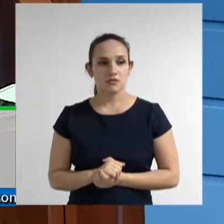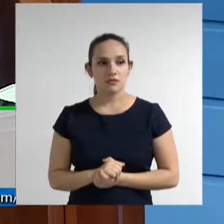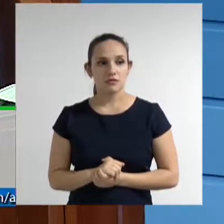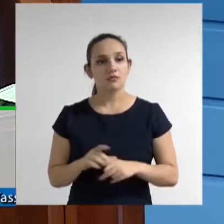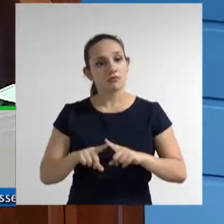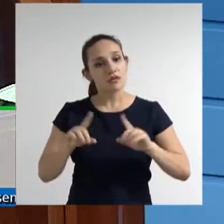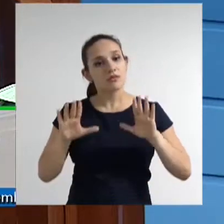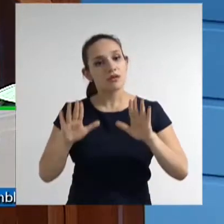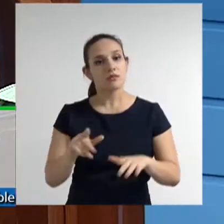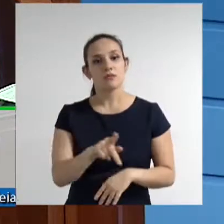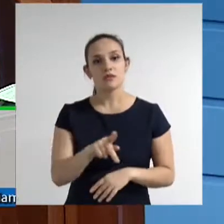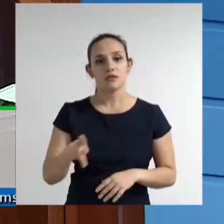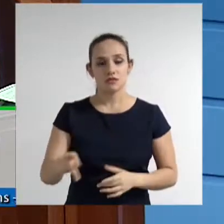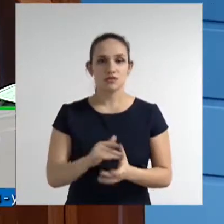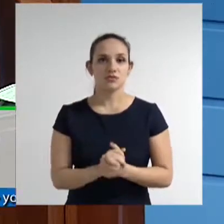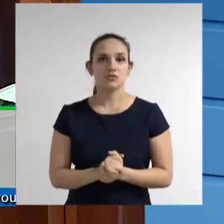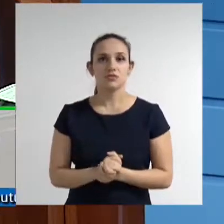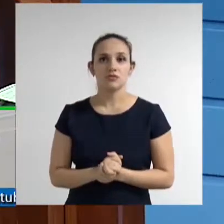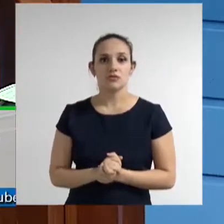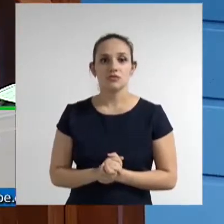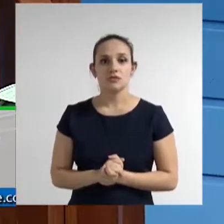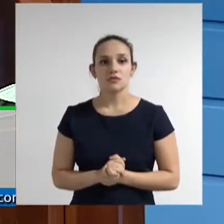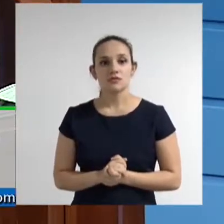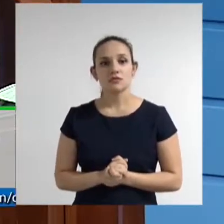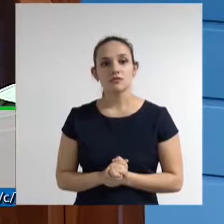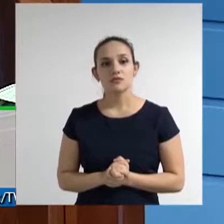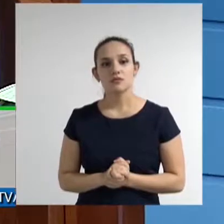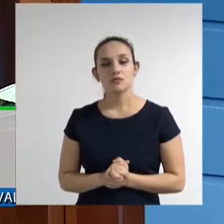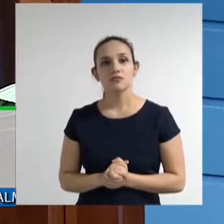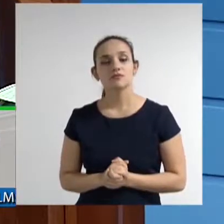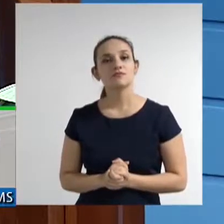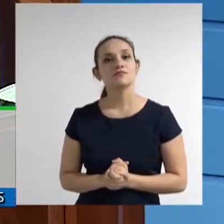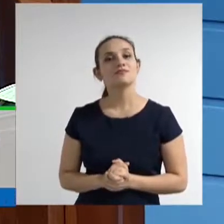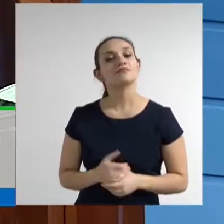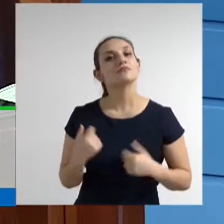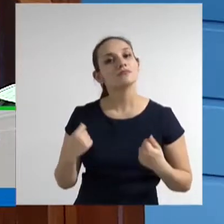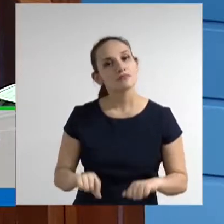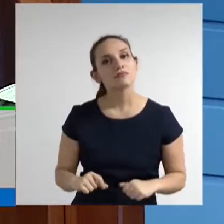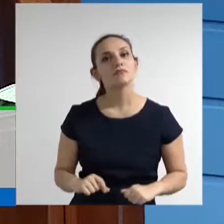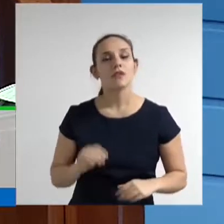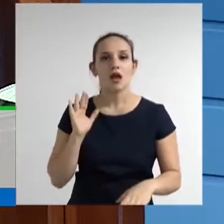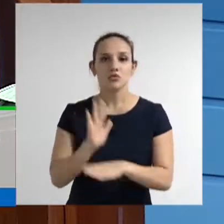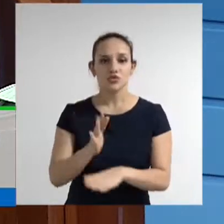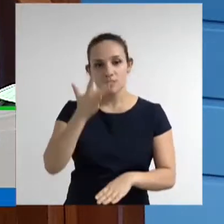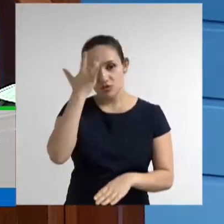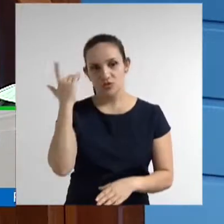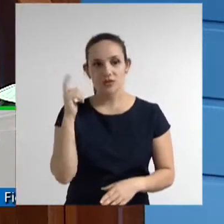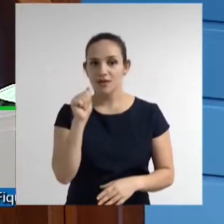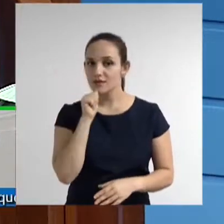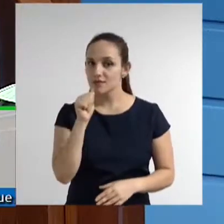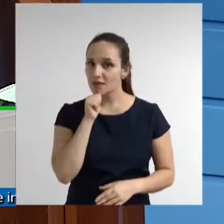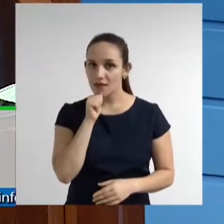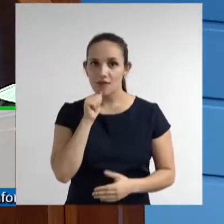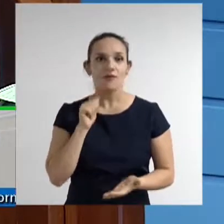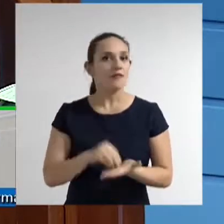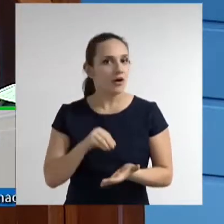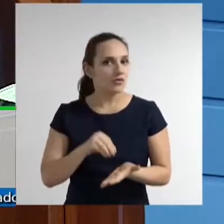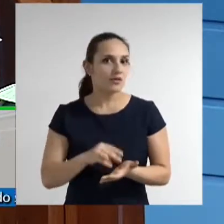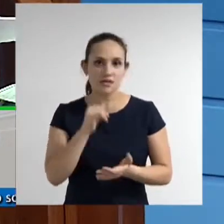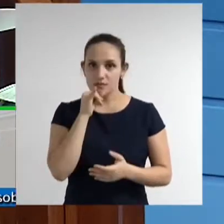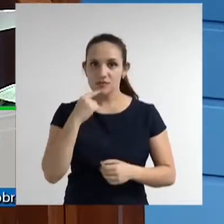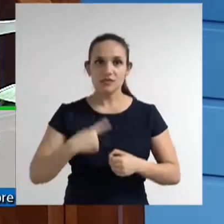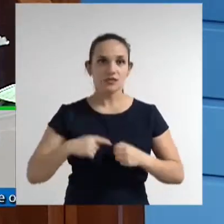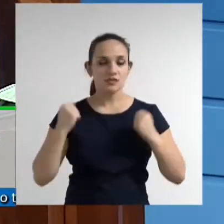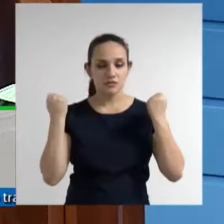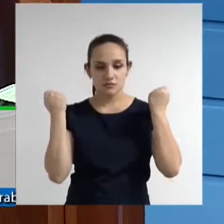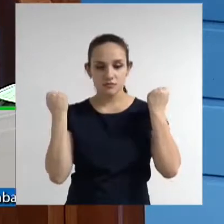presidente, poderia ver, por exemplo, as compensações sociais que não foram feitas em alguns municípios, como Anaurilândia, por